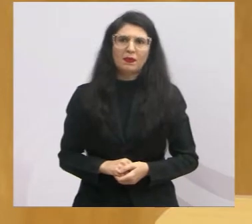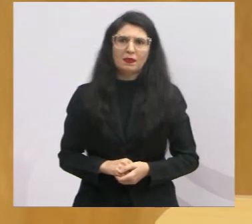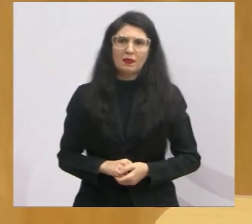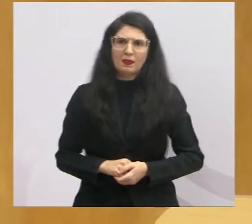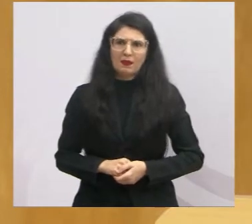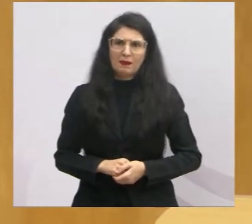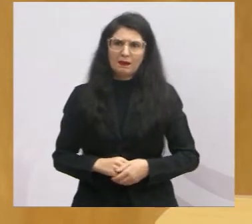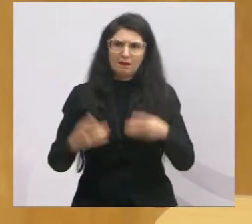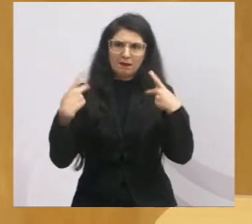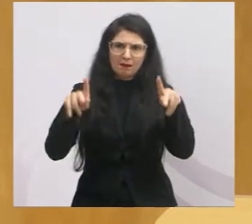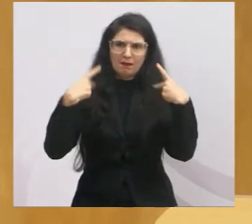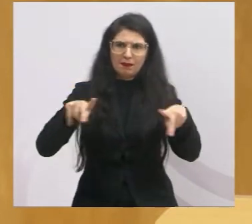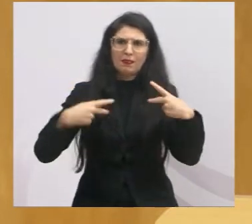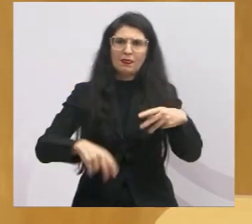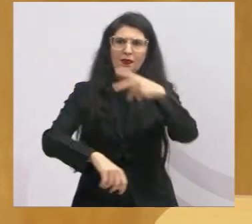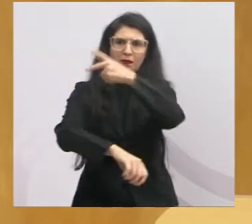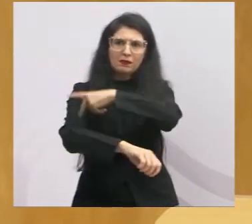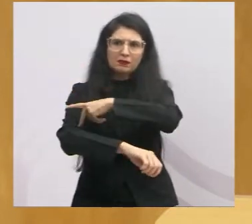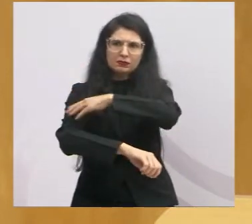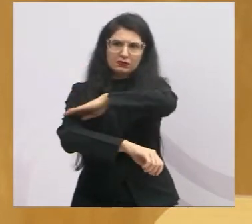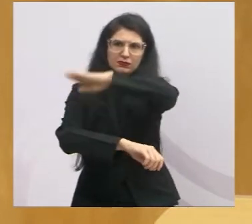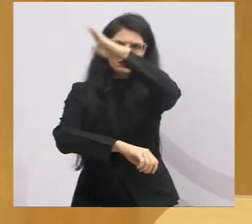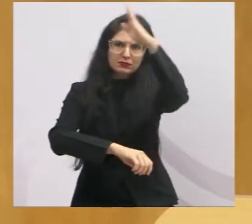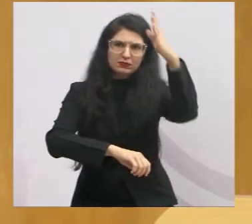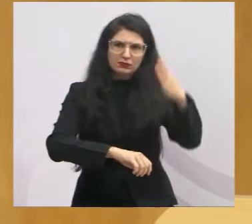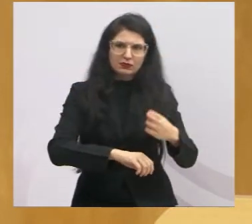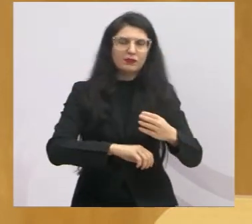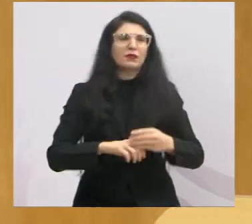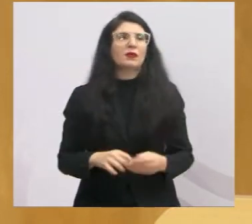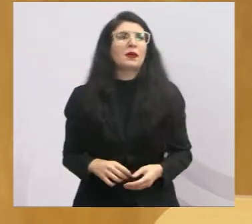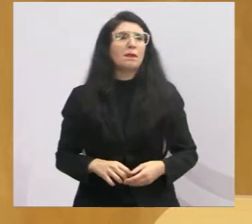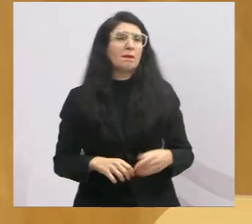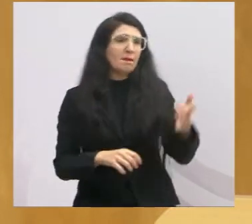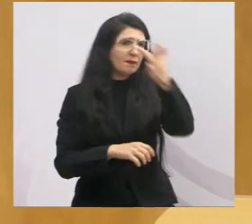Juarez Araújo, Lucimar Ponciano,